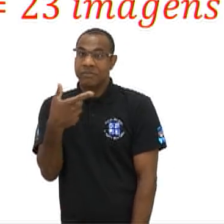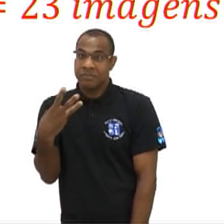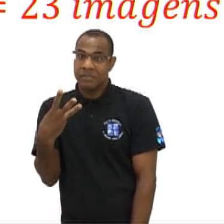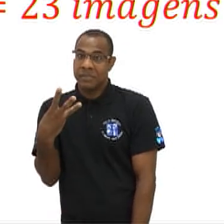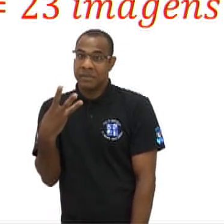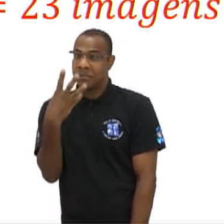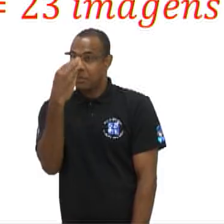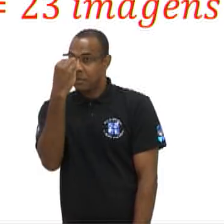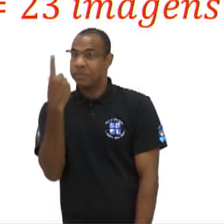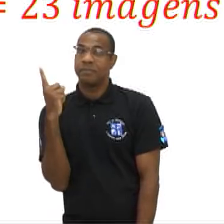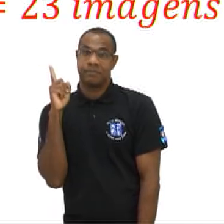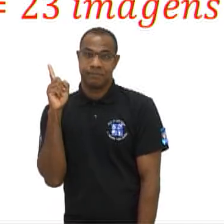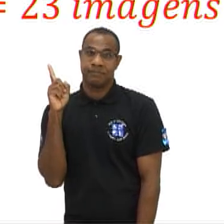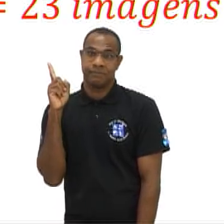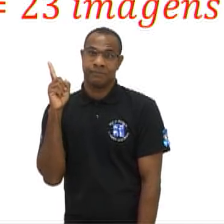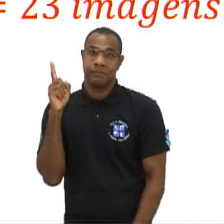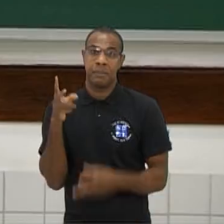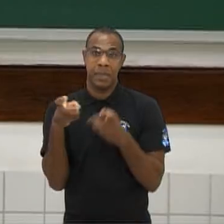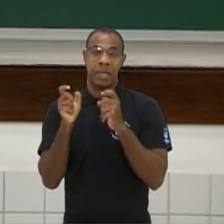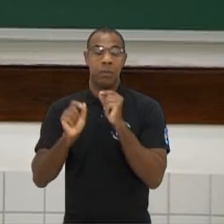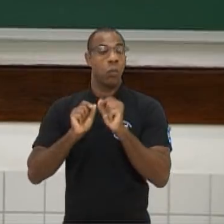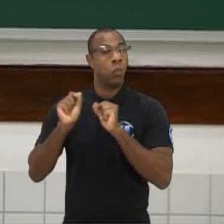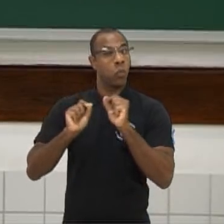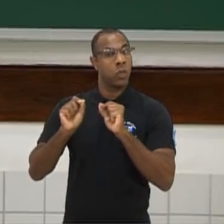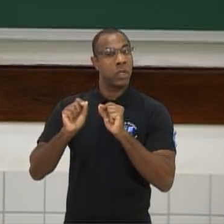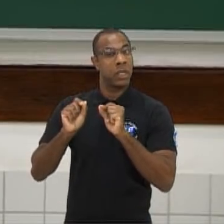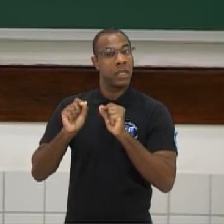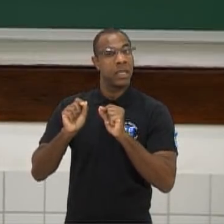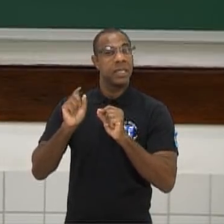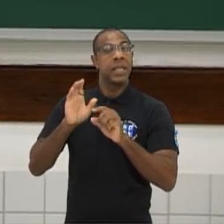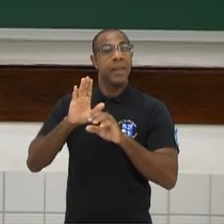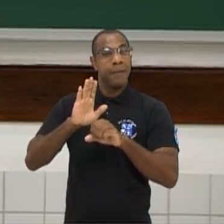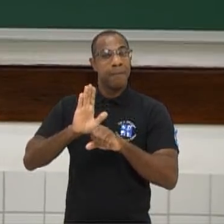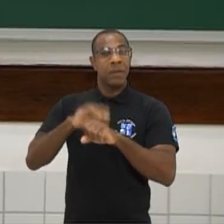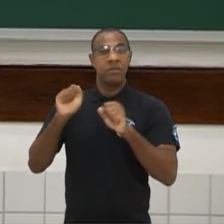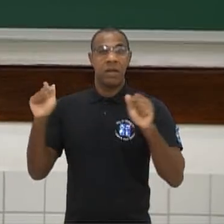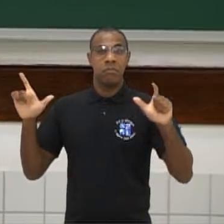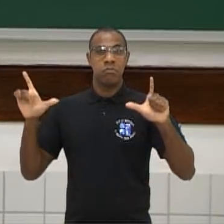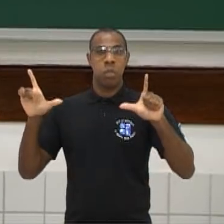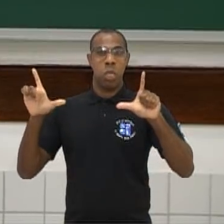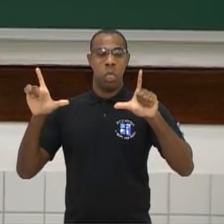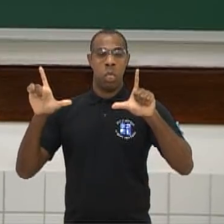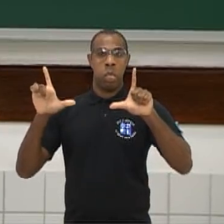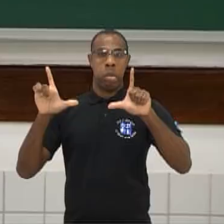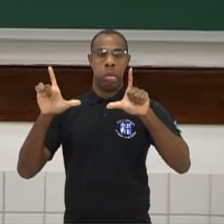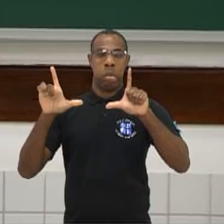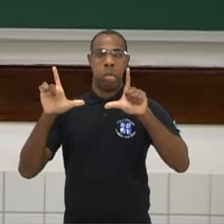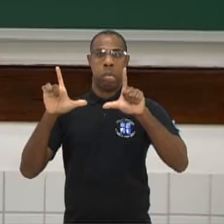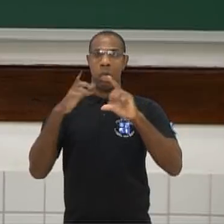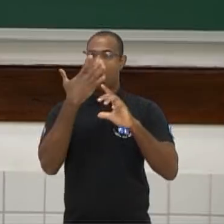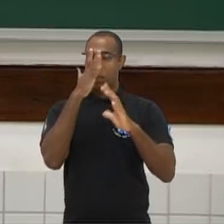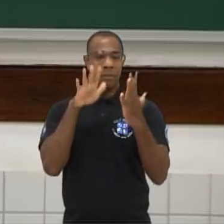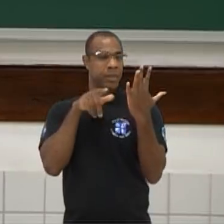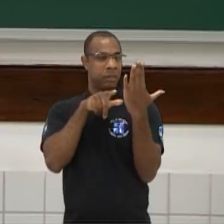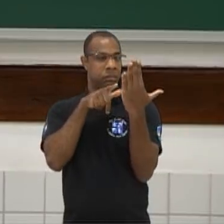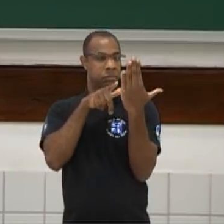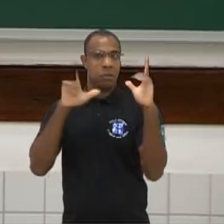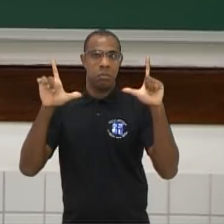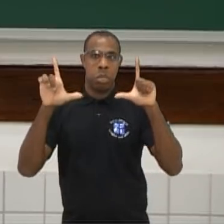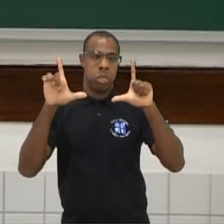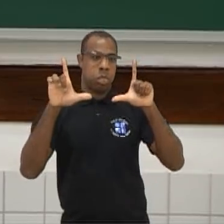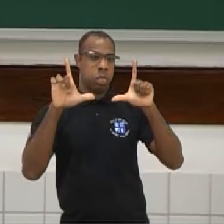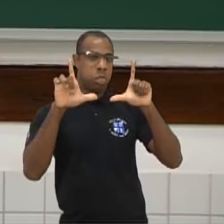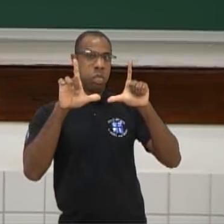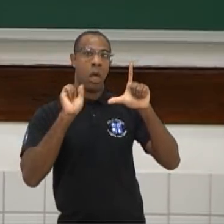aqui, prezado estudante, eu quero que você perceba que quanto mais você vai fechando o ângulo entre os espelhos, o que vai